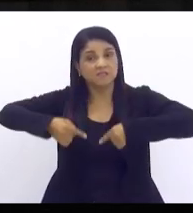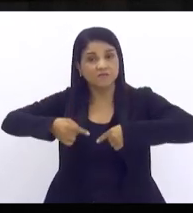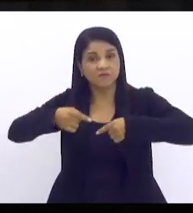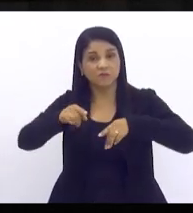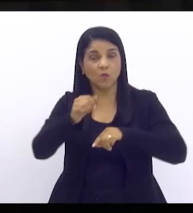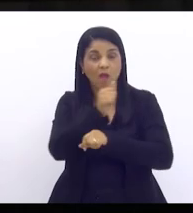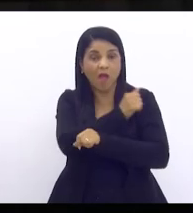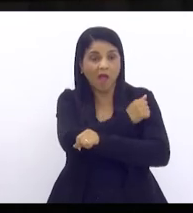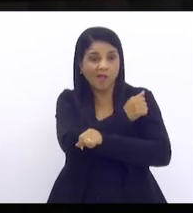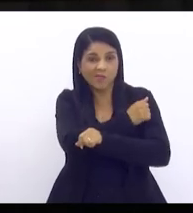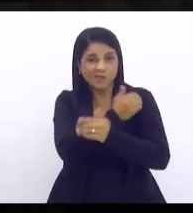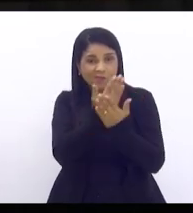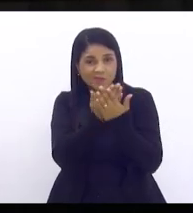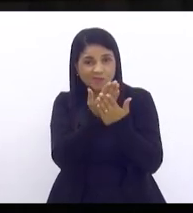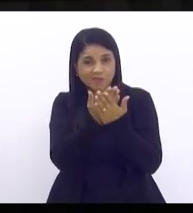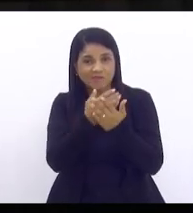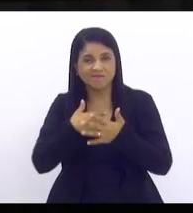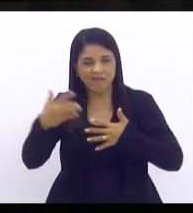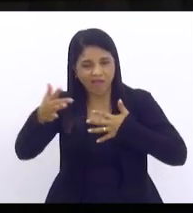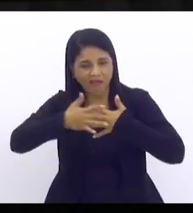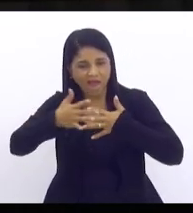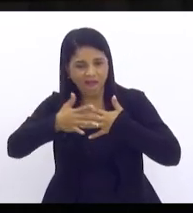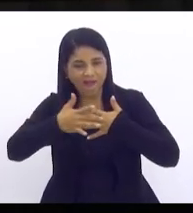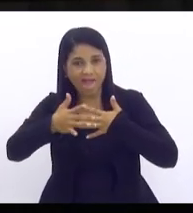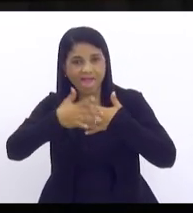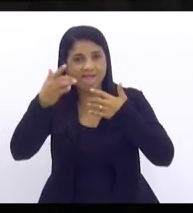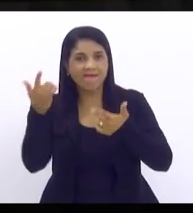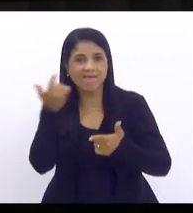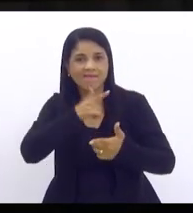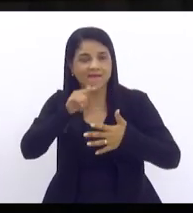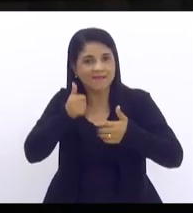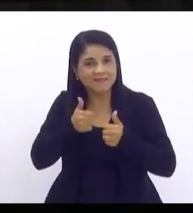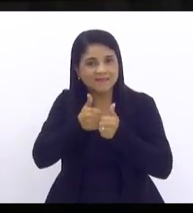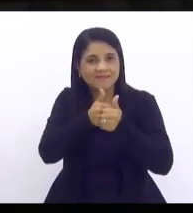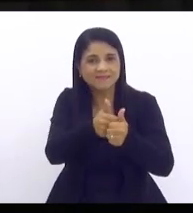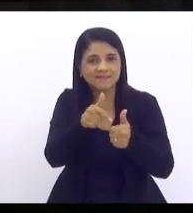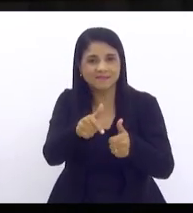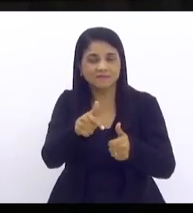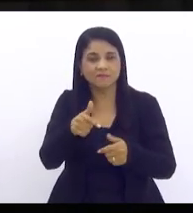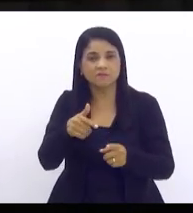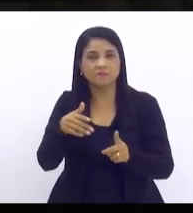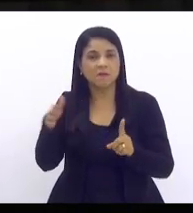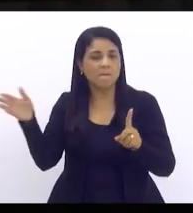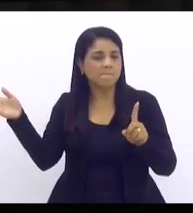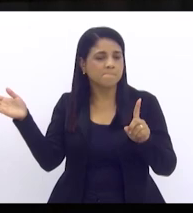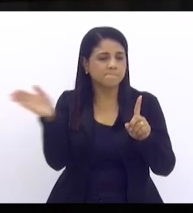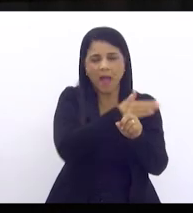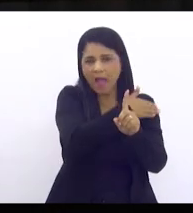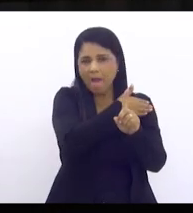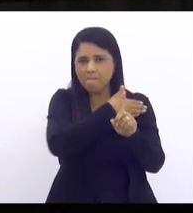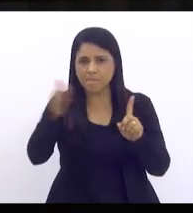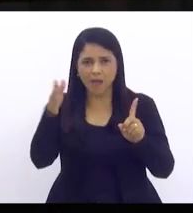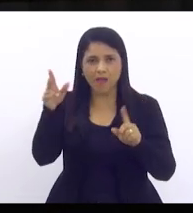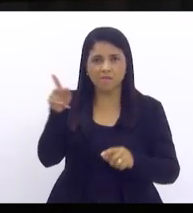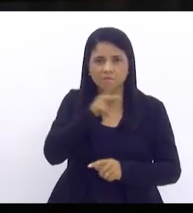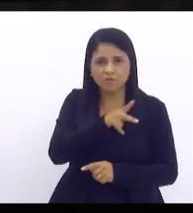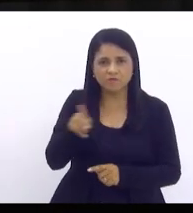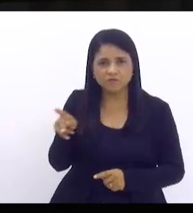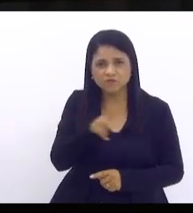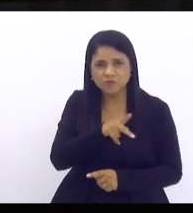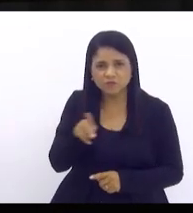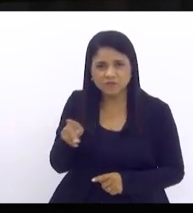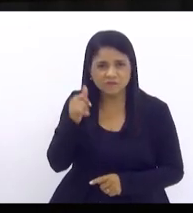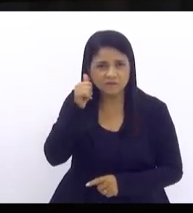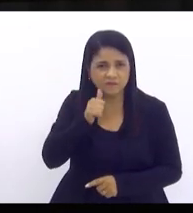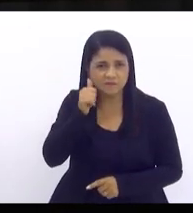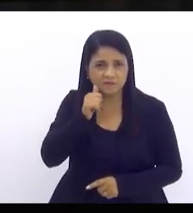estudantes quererem ganhar likes e seguidores ao dar uma bufetada no rosto de uma professora.